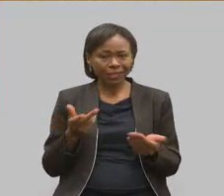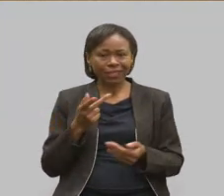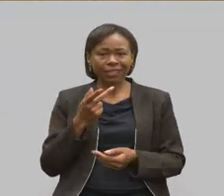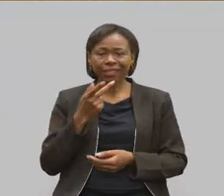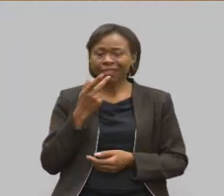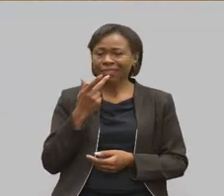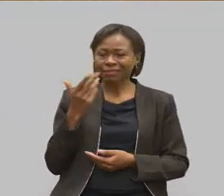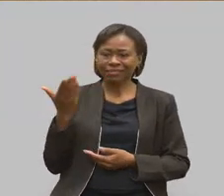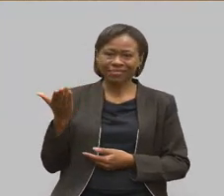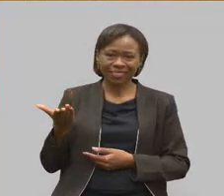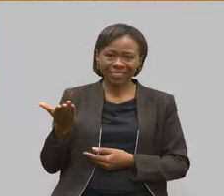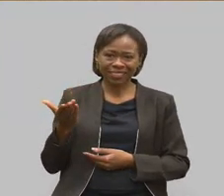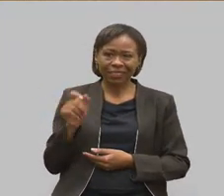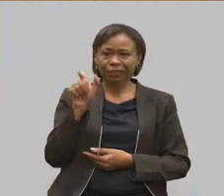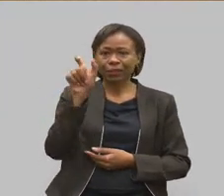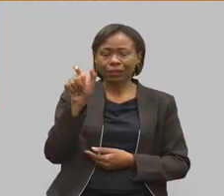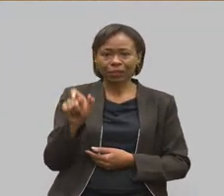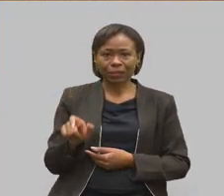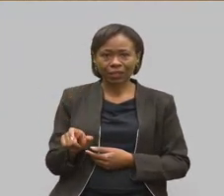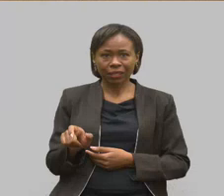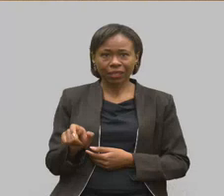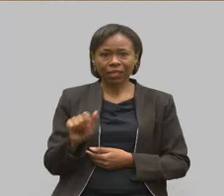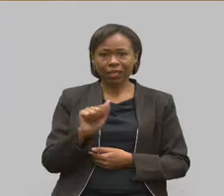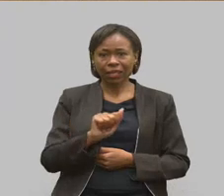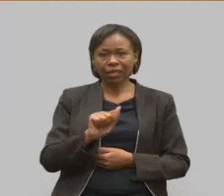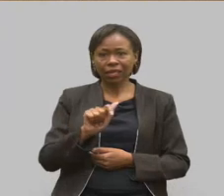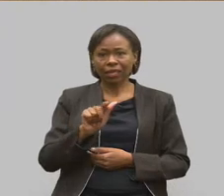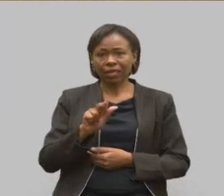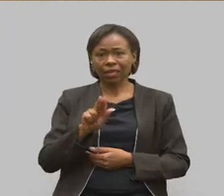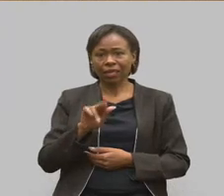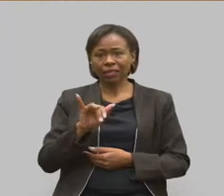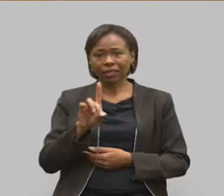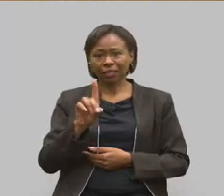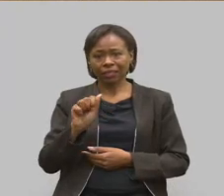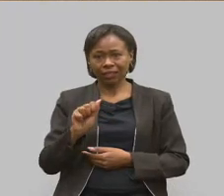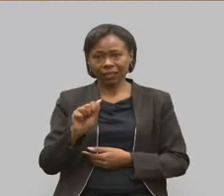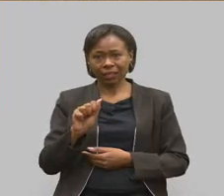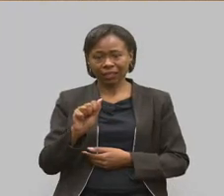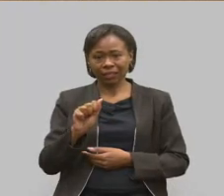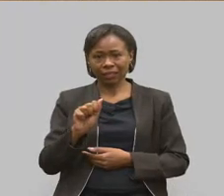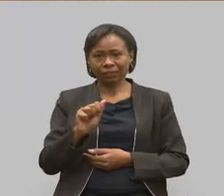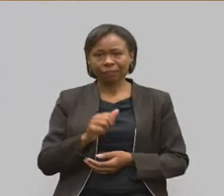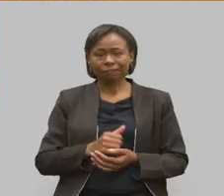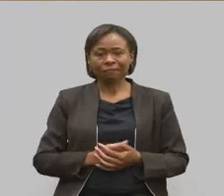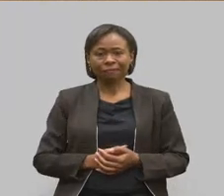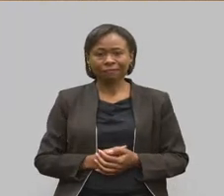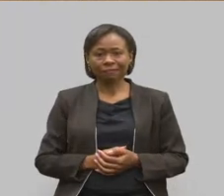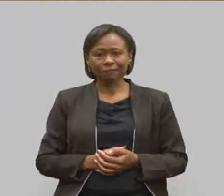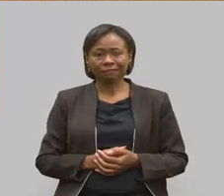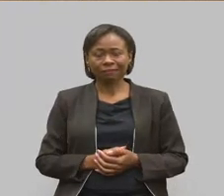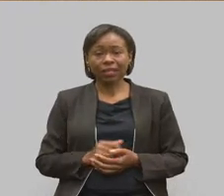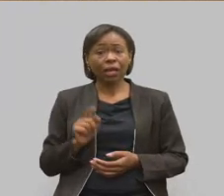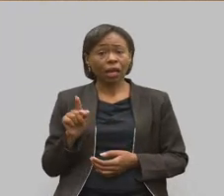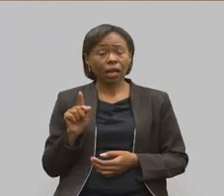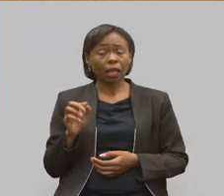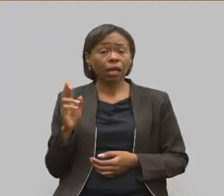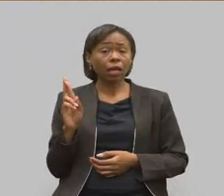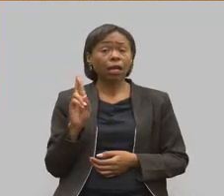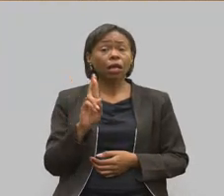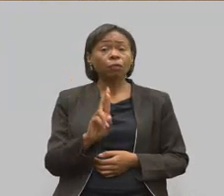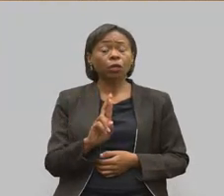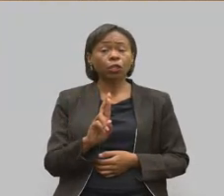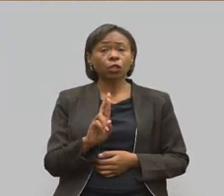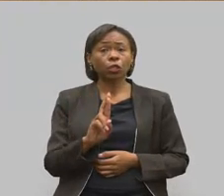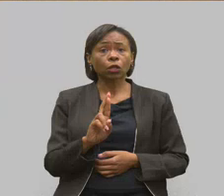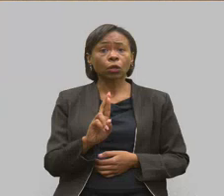para álida que álida Fernanda que está representando aqui o Conselho Regional